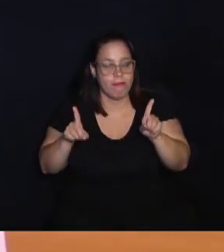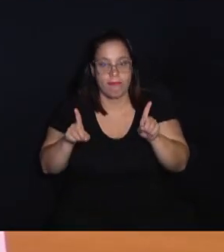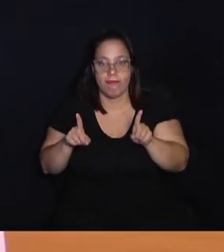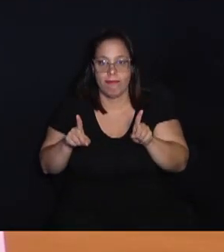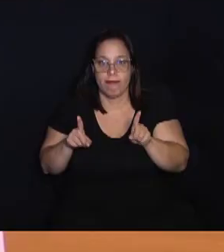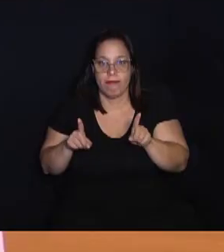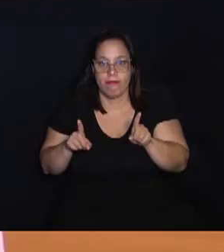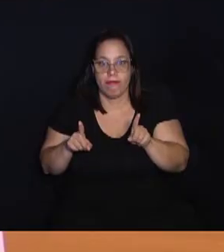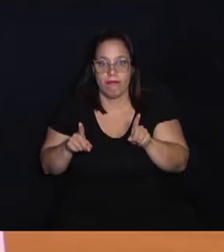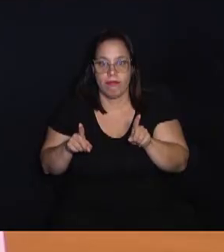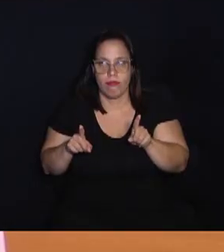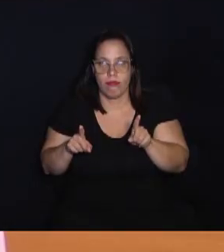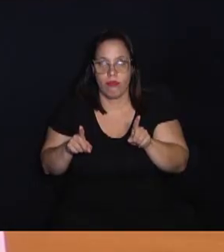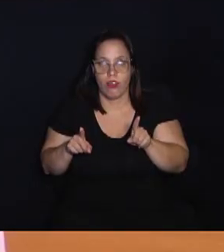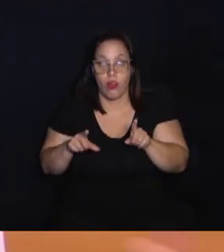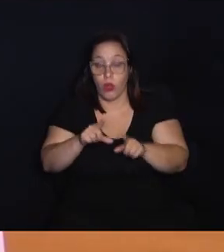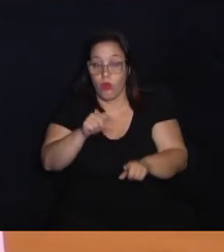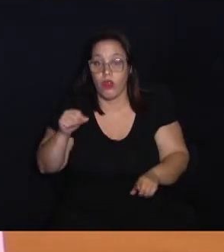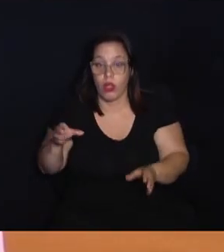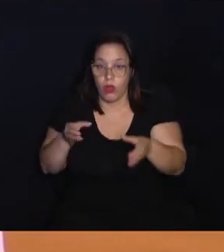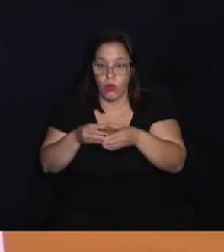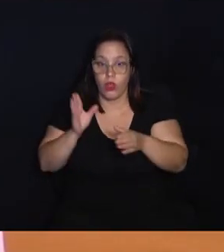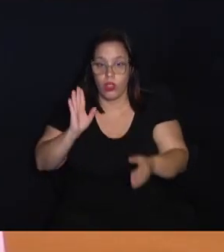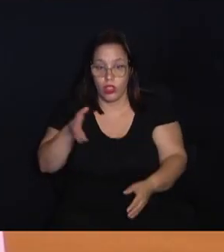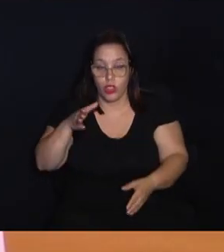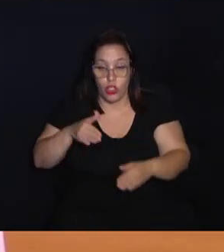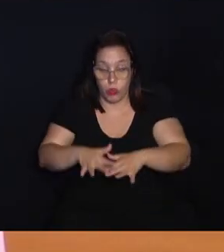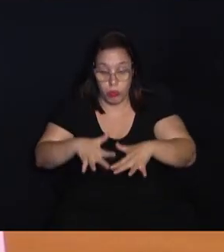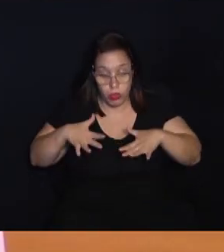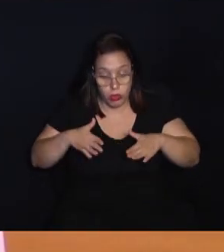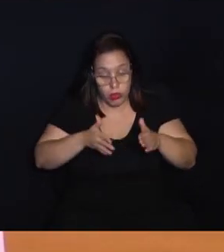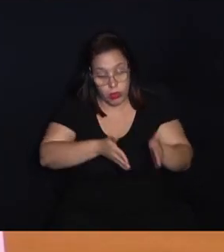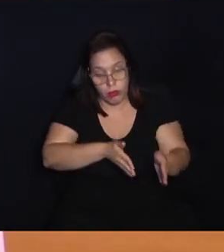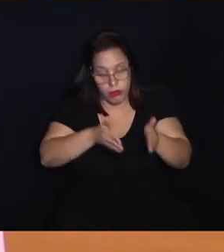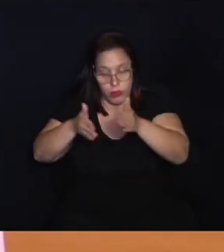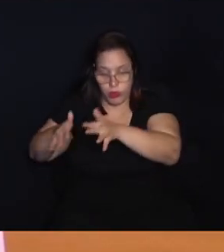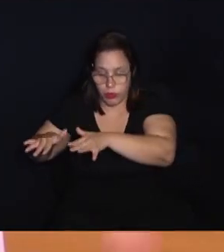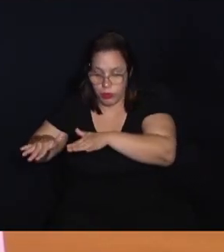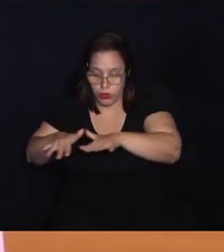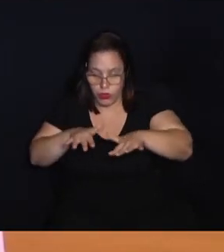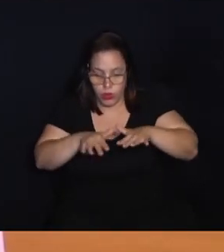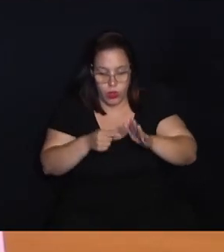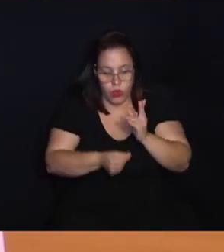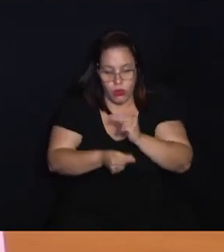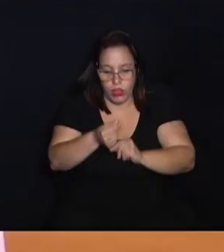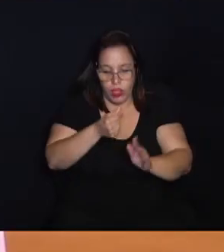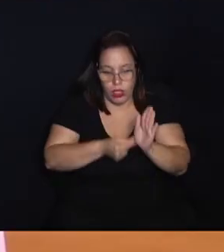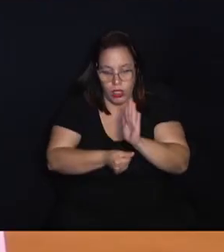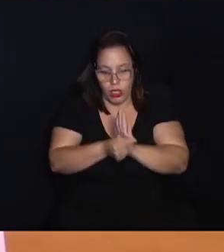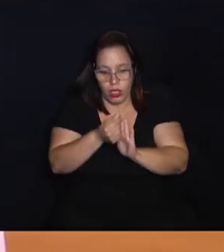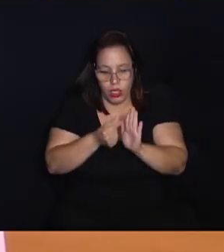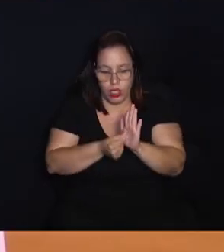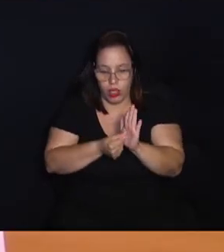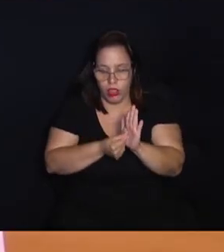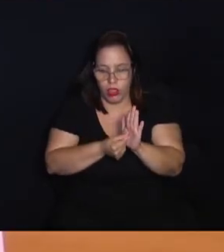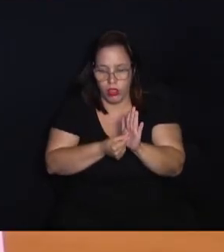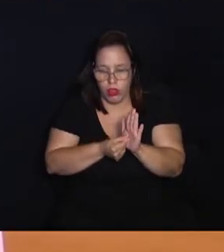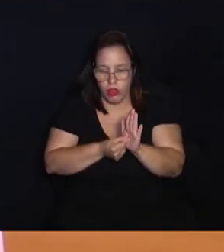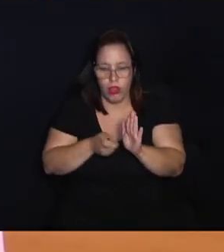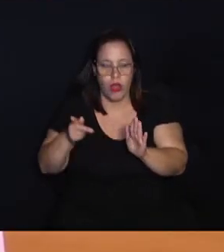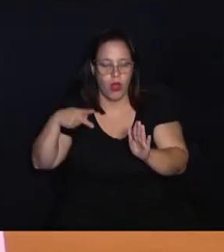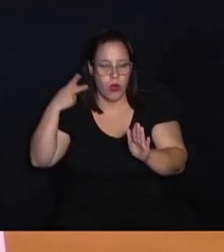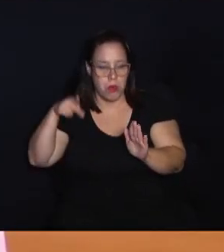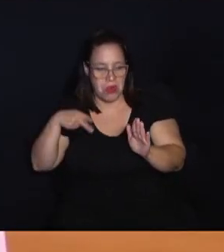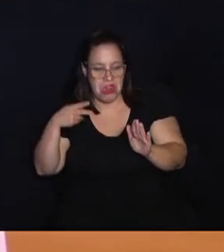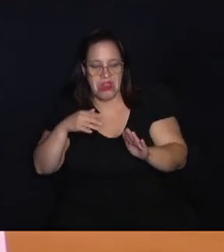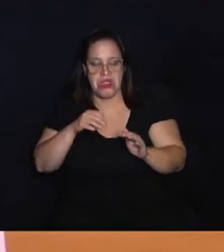o projeto não sai da comissão e já vai para o plenário. Ela passa ainda pela finanças de orçamento, muitas vezes por políticas